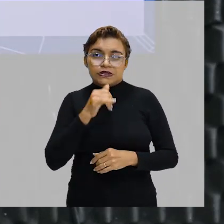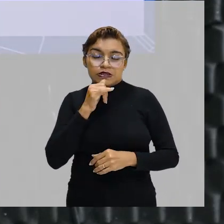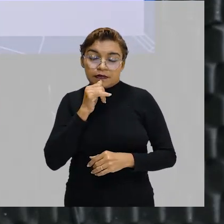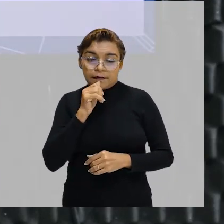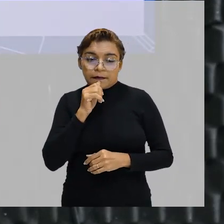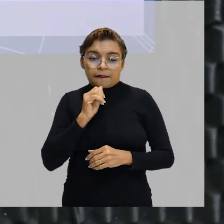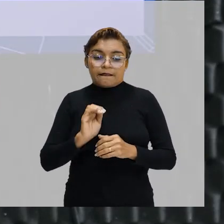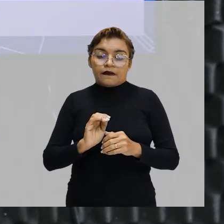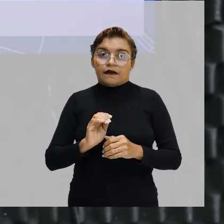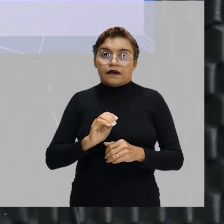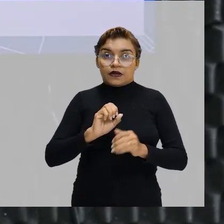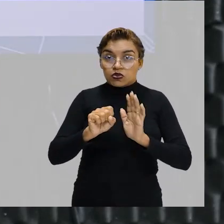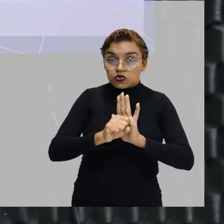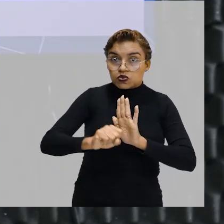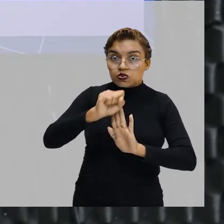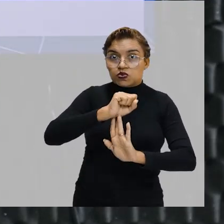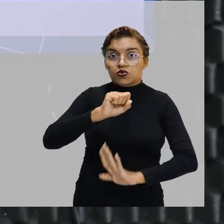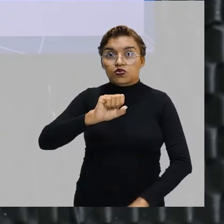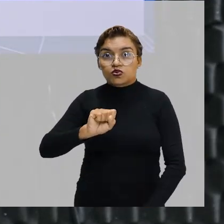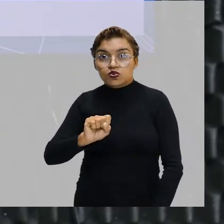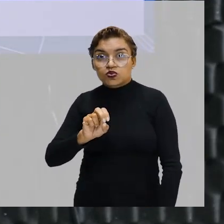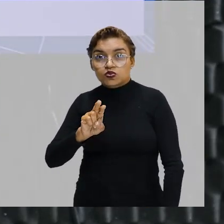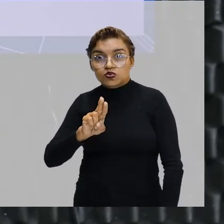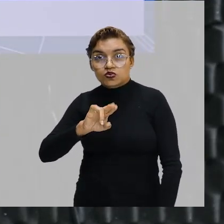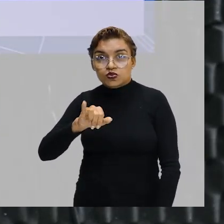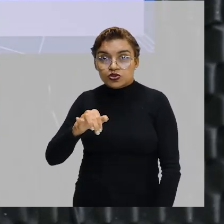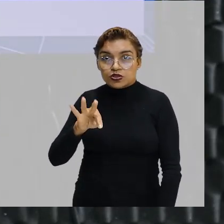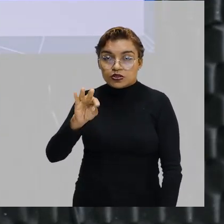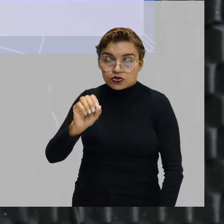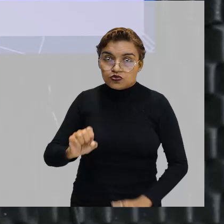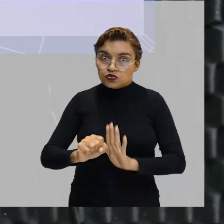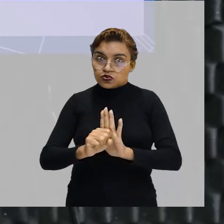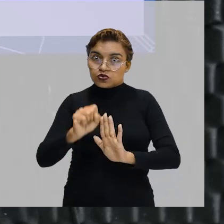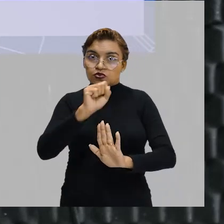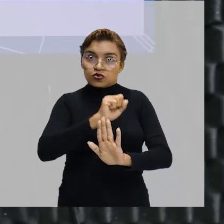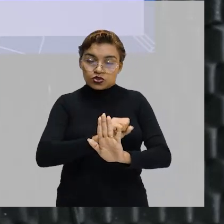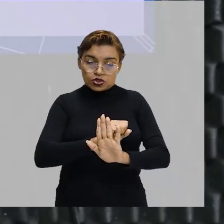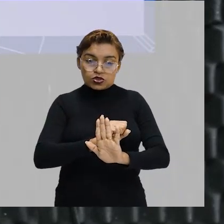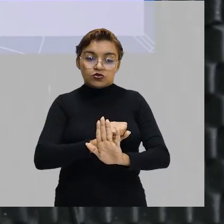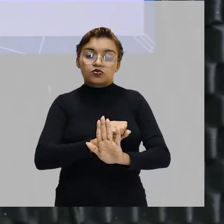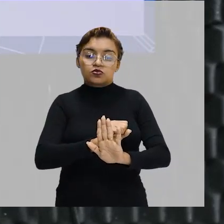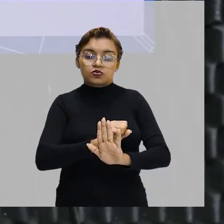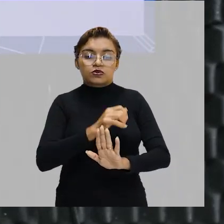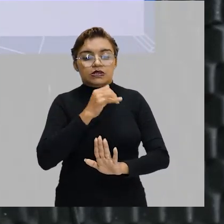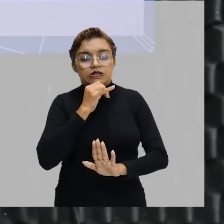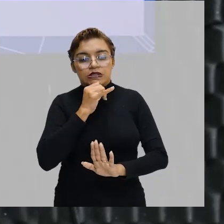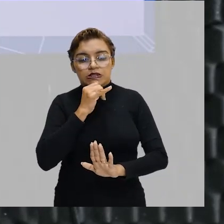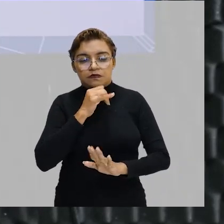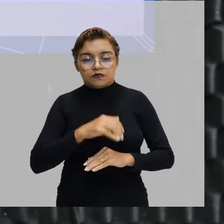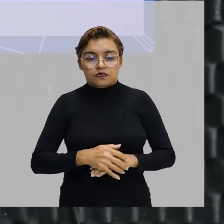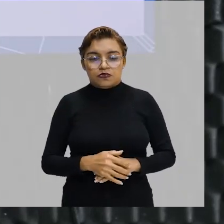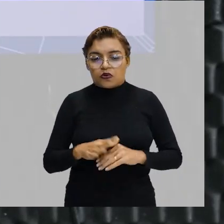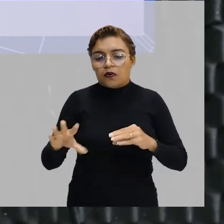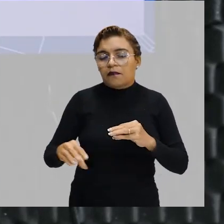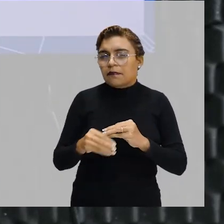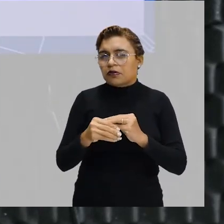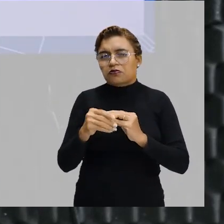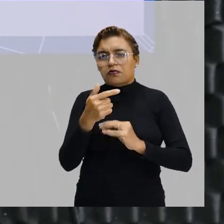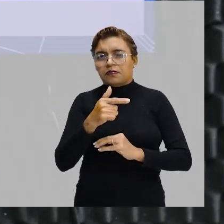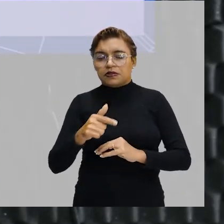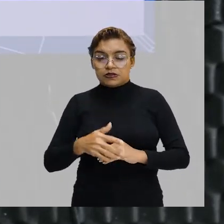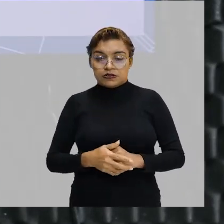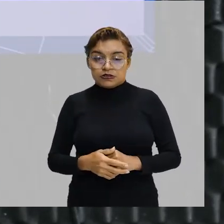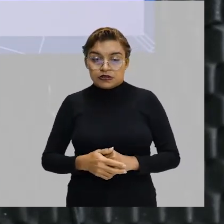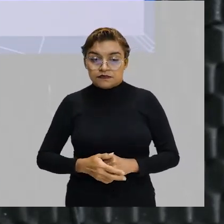trabalhou. O verbo aqui, contextualmente, é intransitivo, não precisa de complemento. E eu tenho sempre